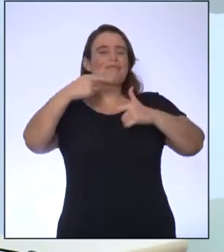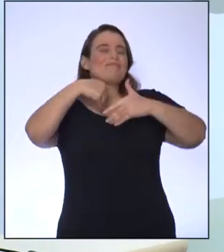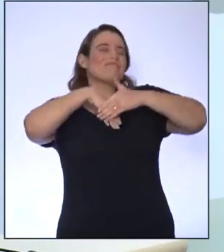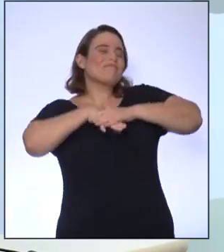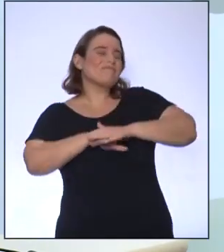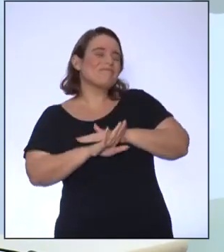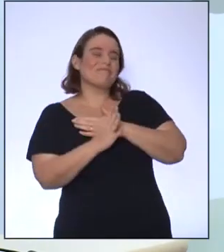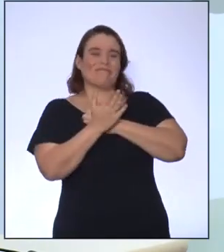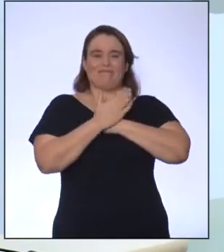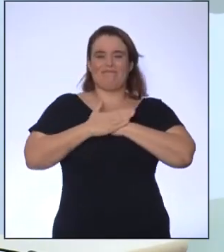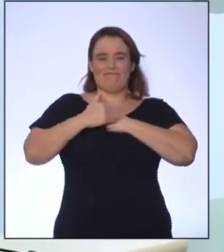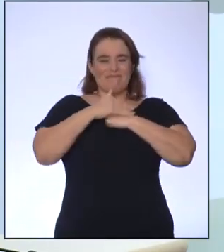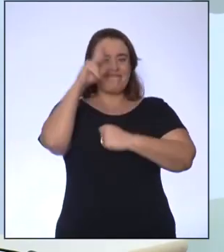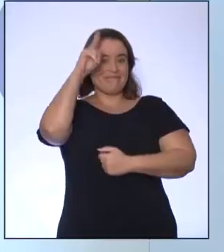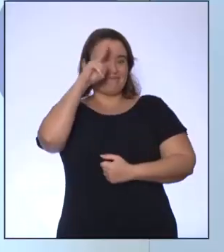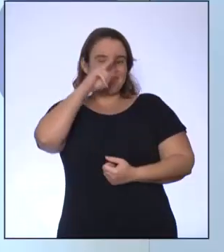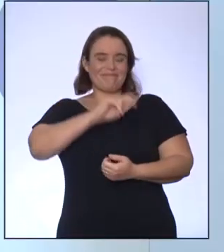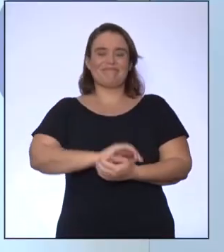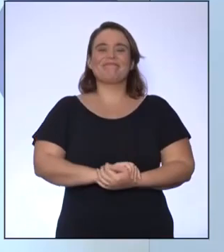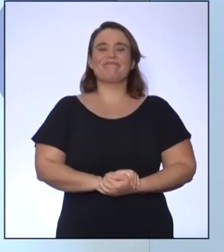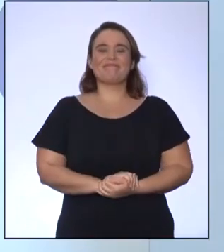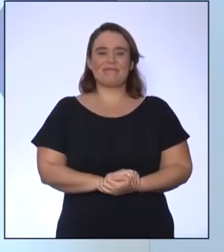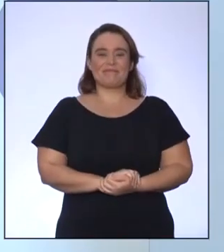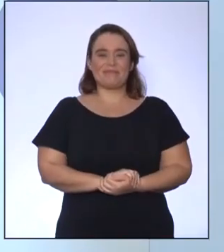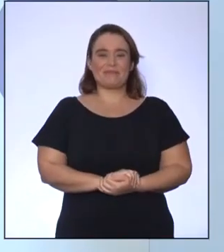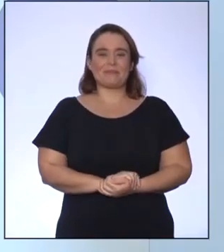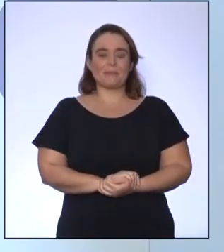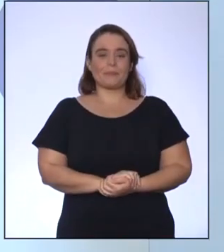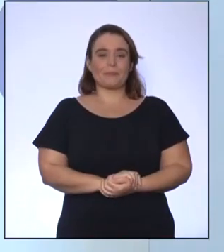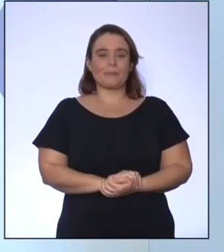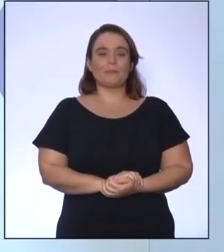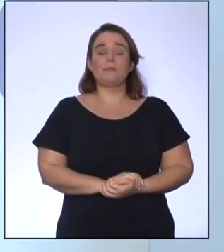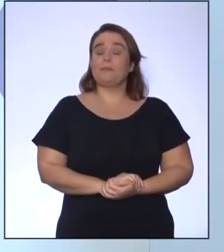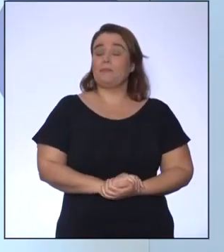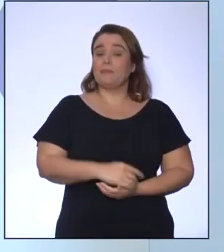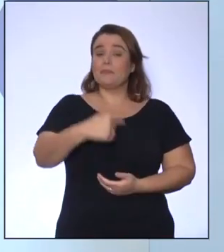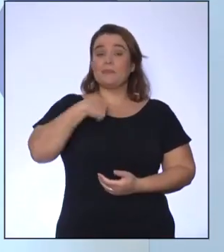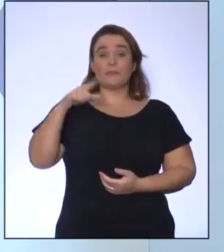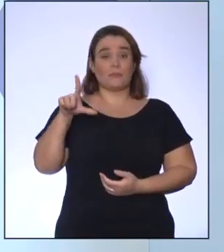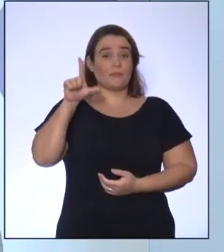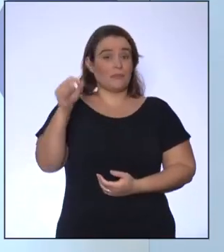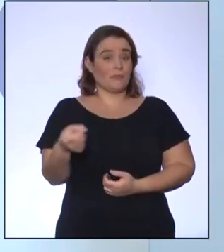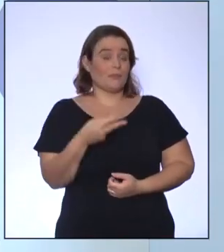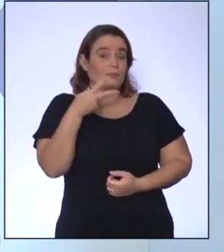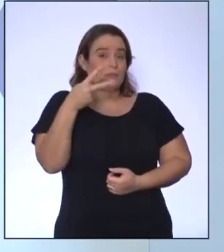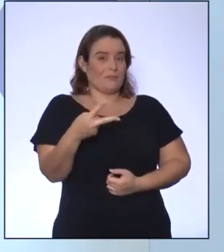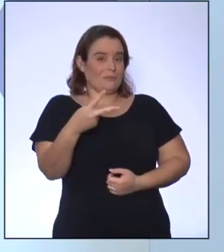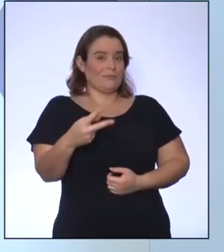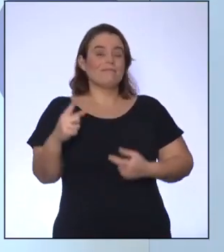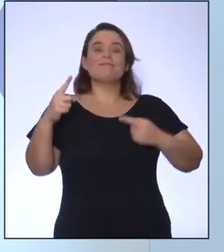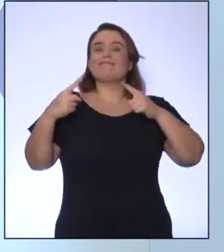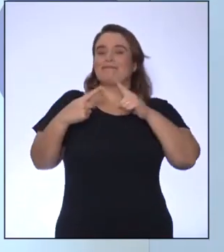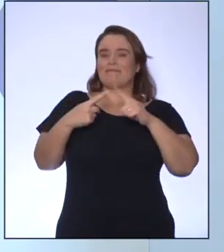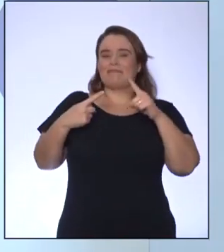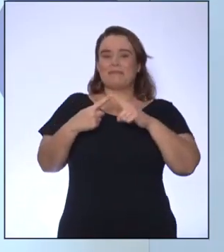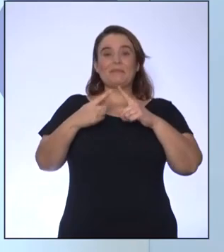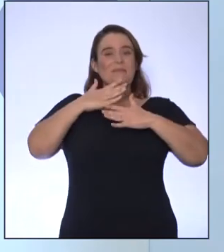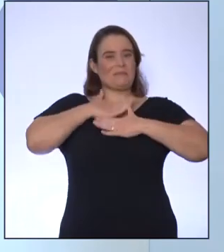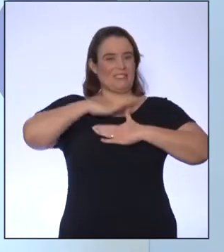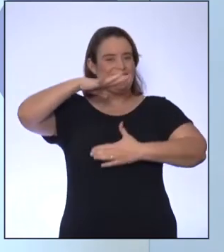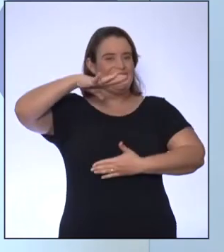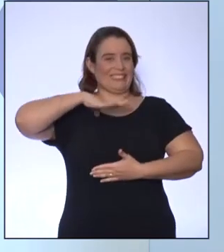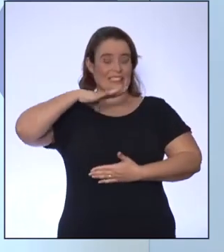carinho, né, com recordação. Eu vou citar duas paisagens aqui. Primeiro, uma paisagem da minha cidade. Eu sou